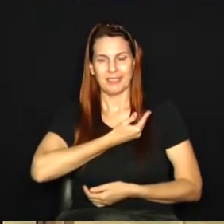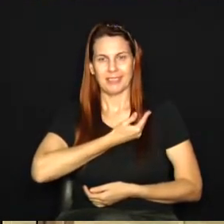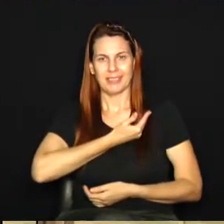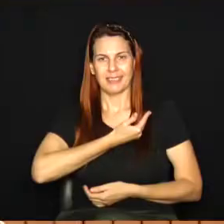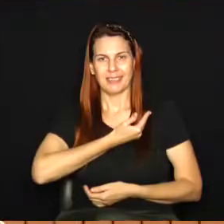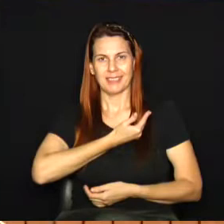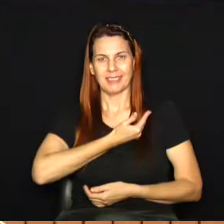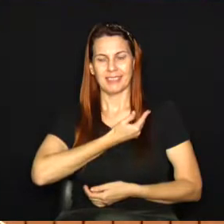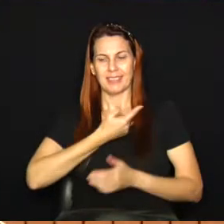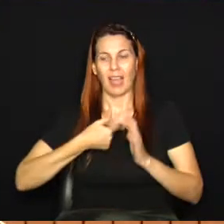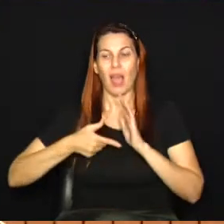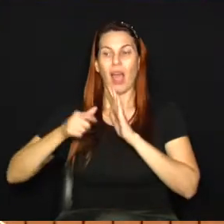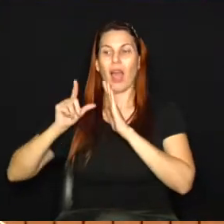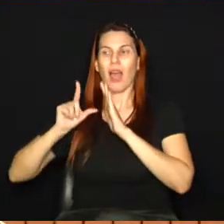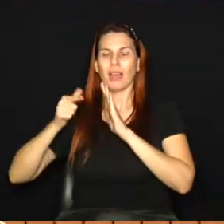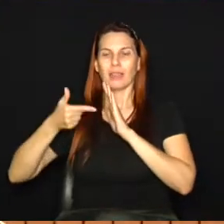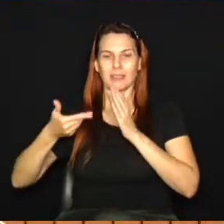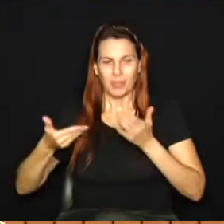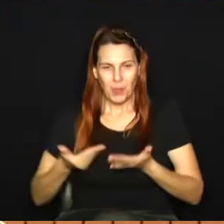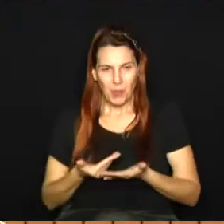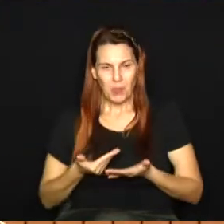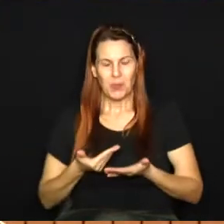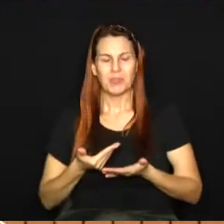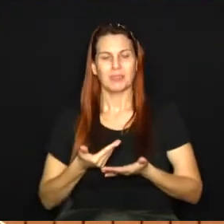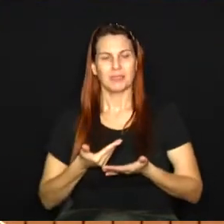de antes e de agora, né?